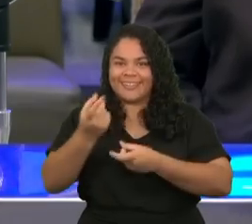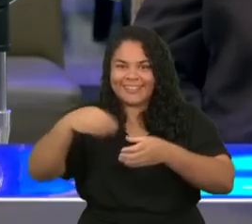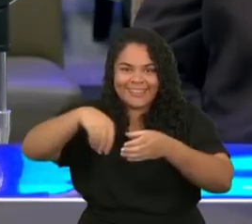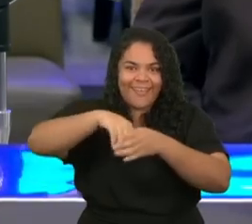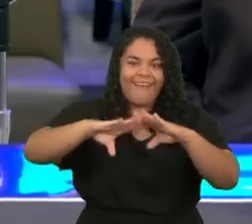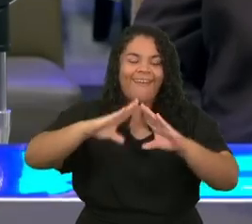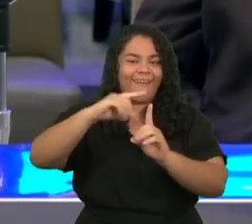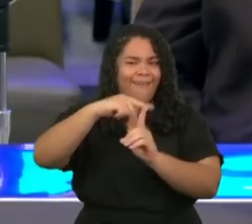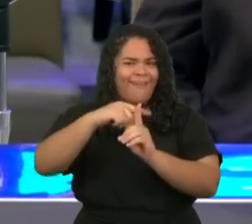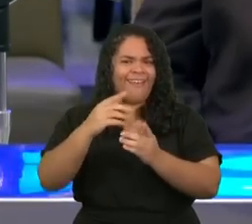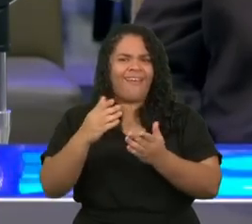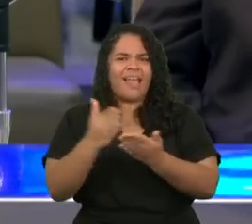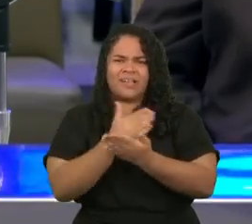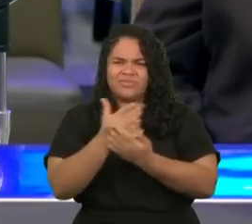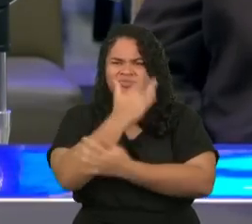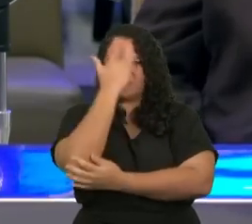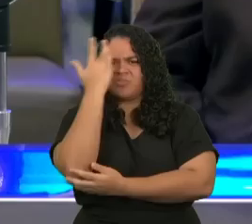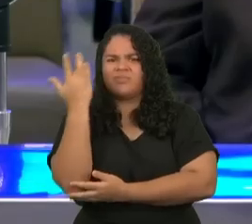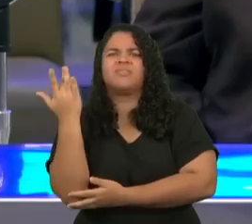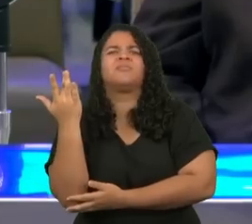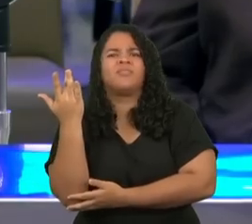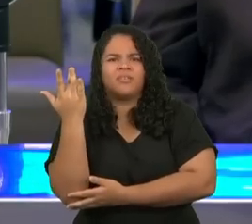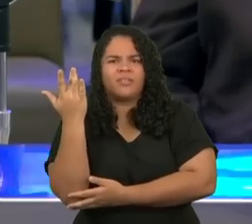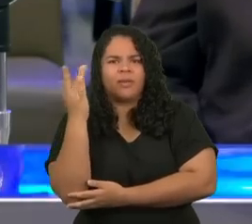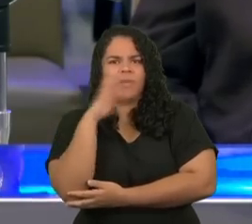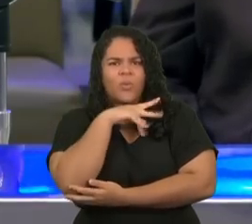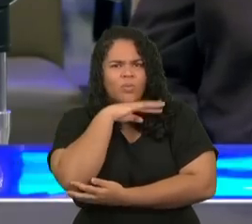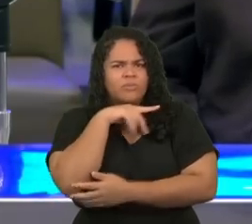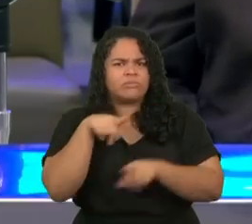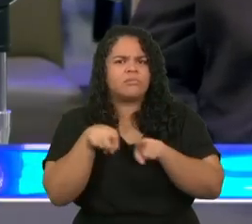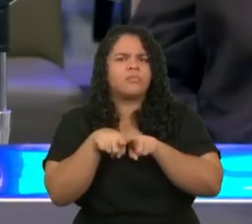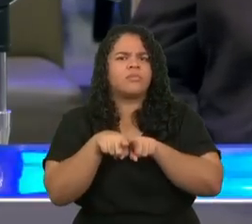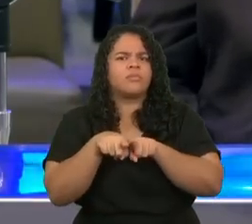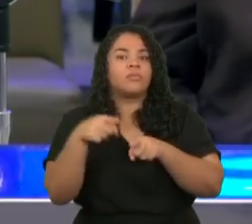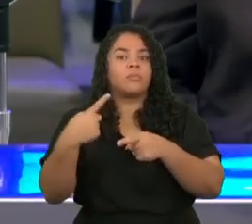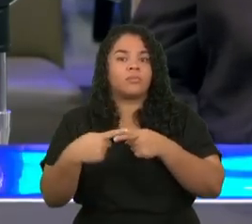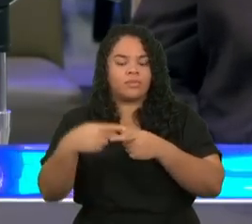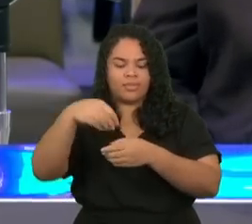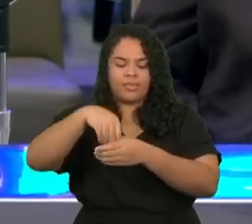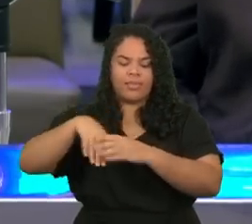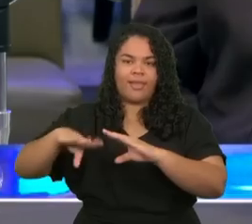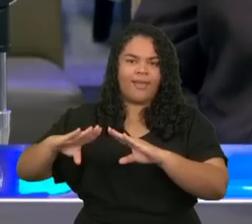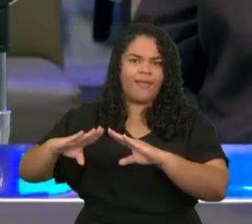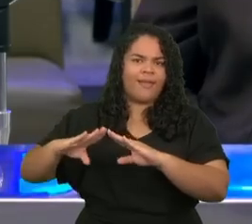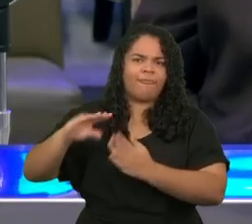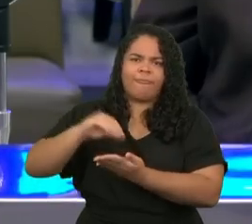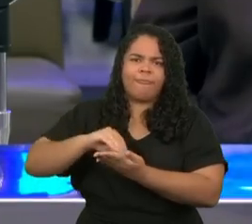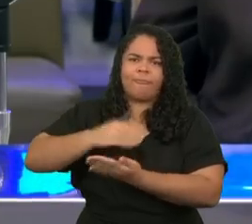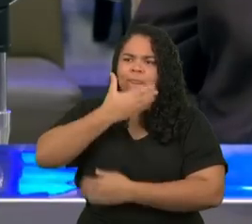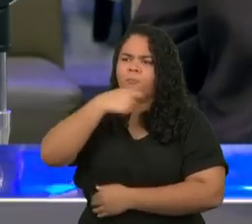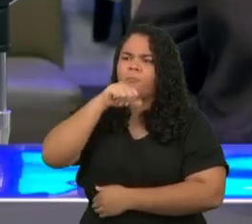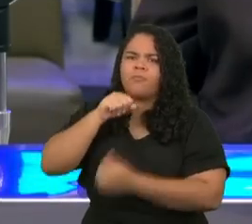acostumado e às vezes vivem dentro de uma casa que não tem pudor não tem respeito a televisão é